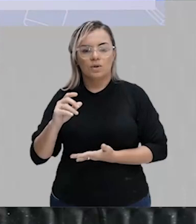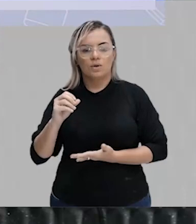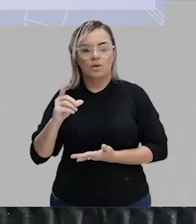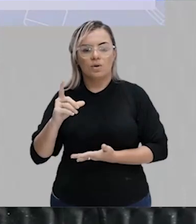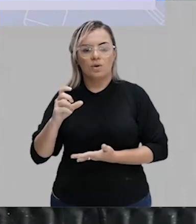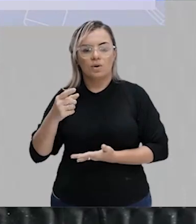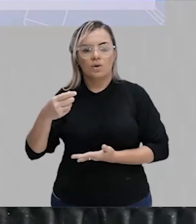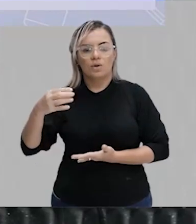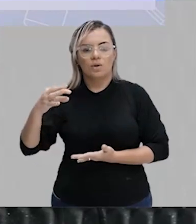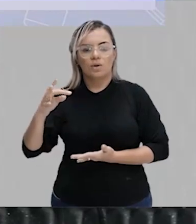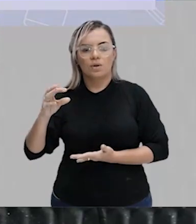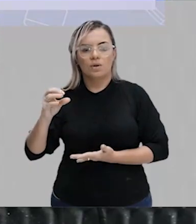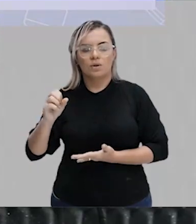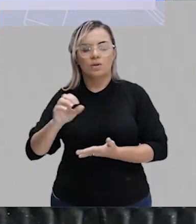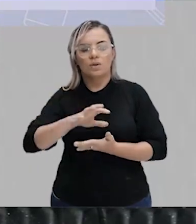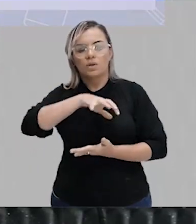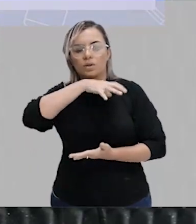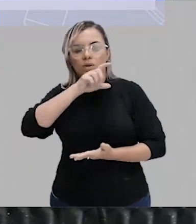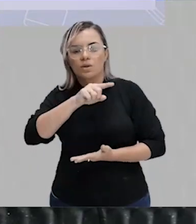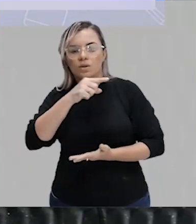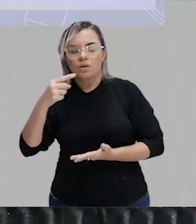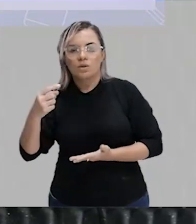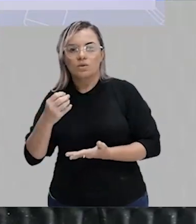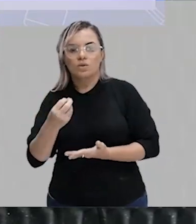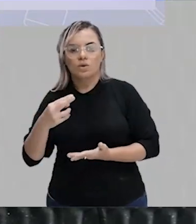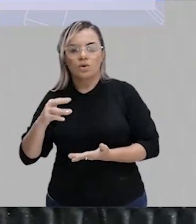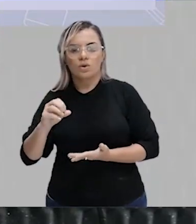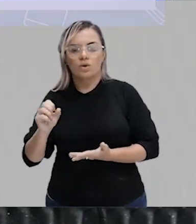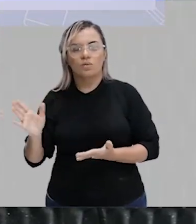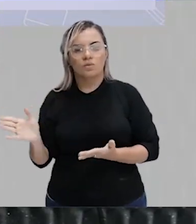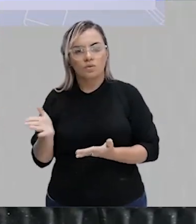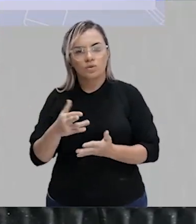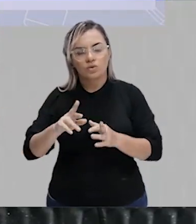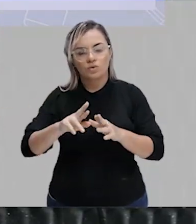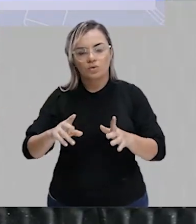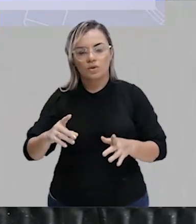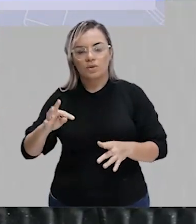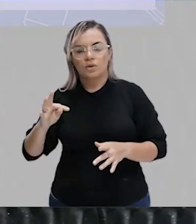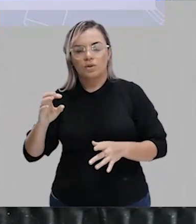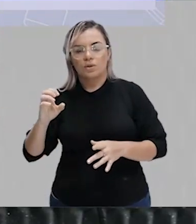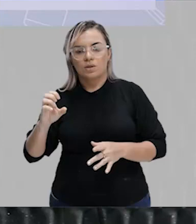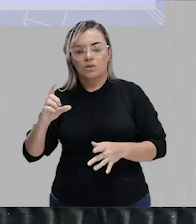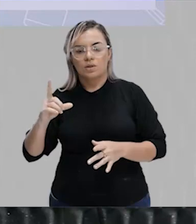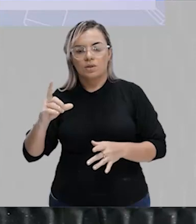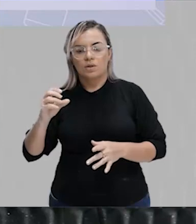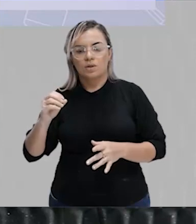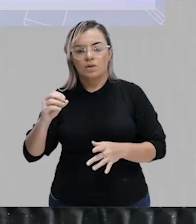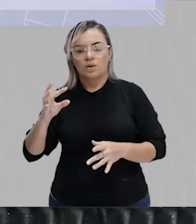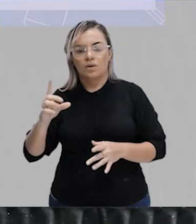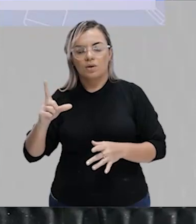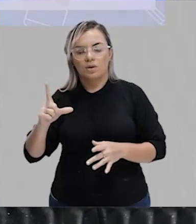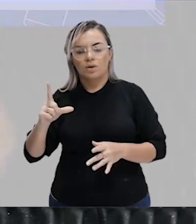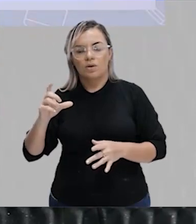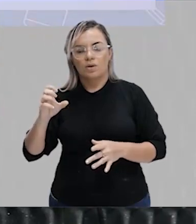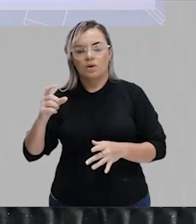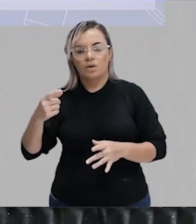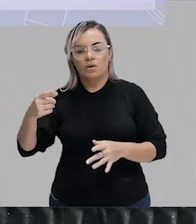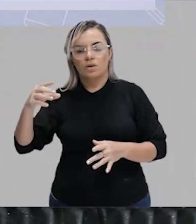com ovos do tipo telolécito? Veja, essa terminação aqui, ó, lécitos, no